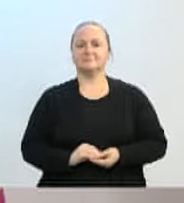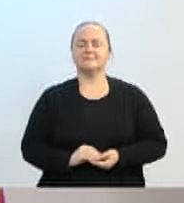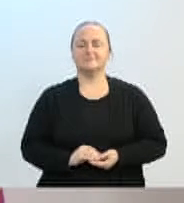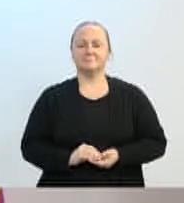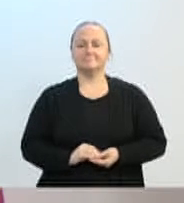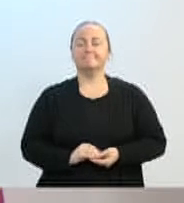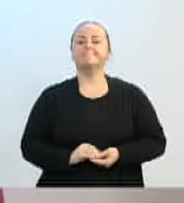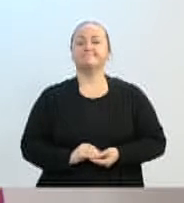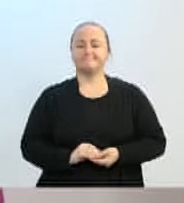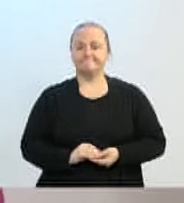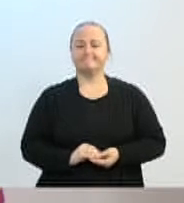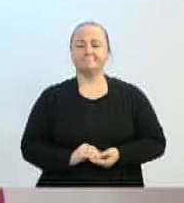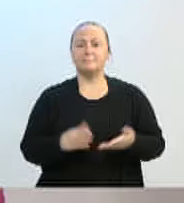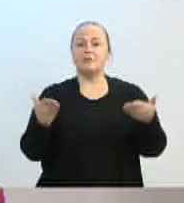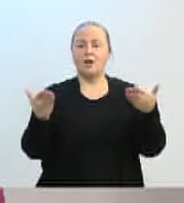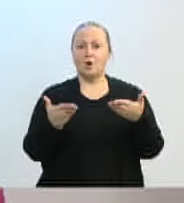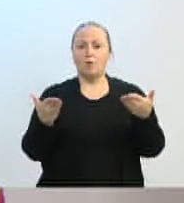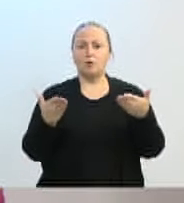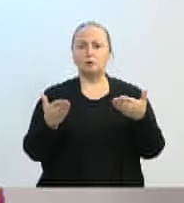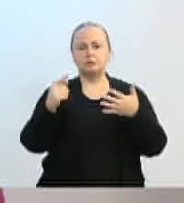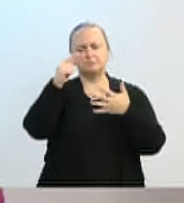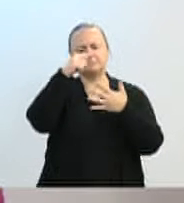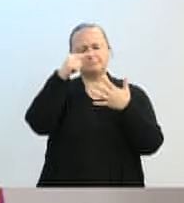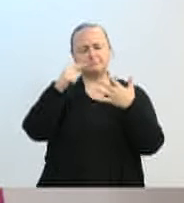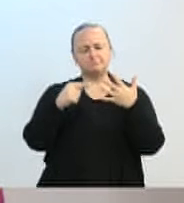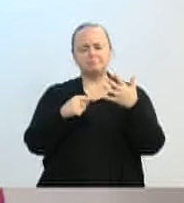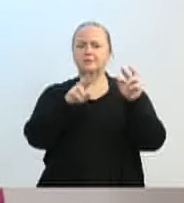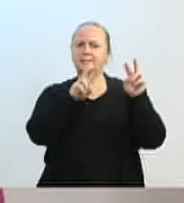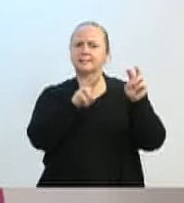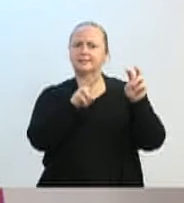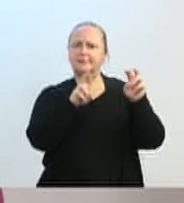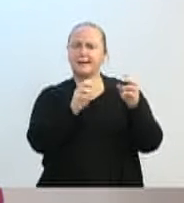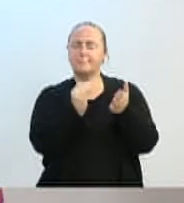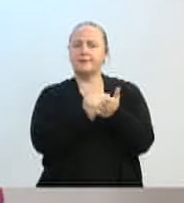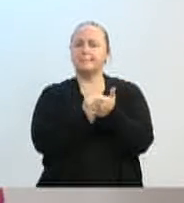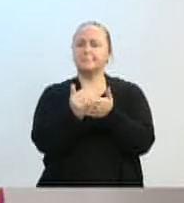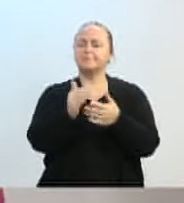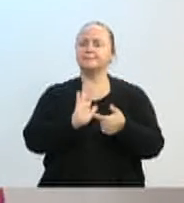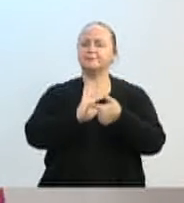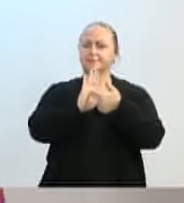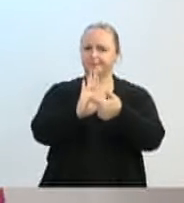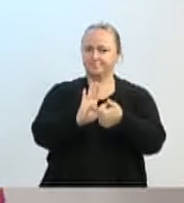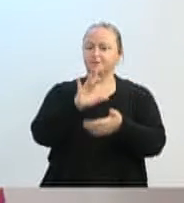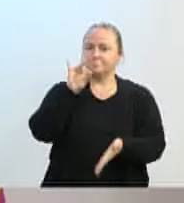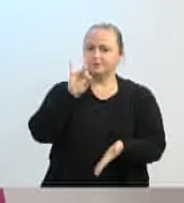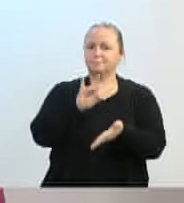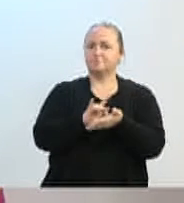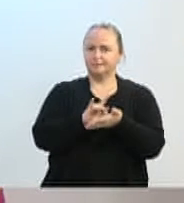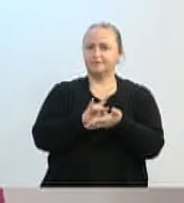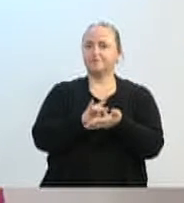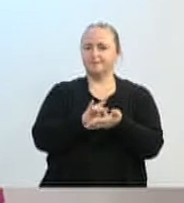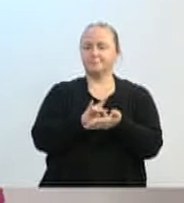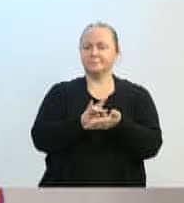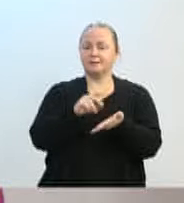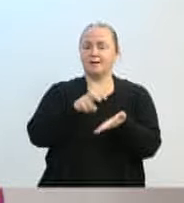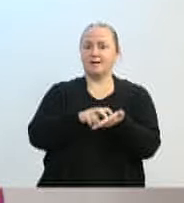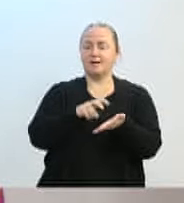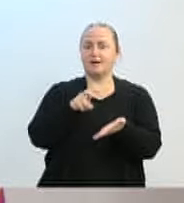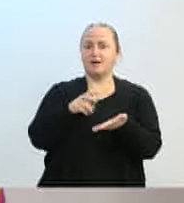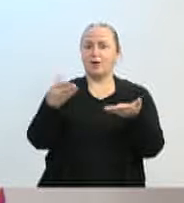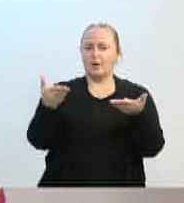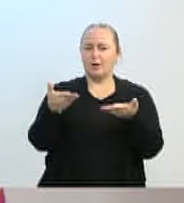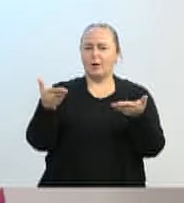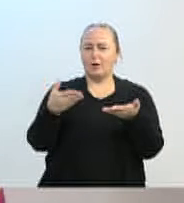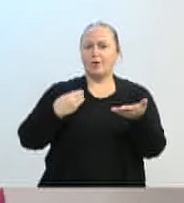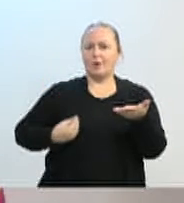gostaríamos de abordar aqui alguns temas e, inicialmente, eu gostaria de fazer um registro aqui na manhã de hoje.